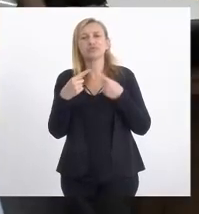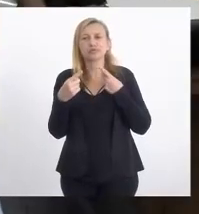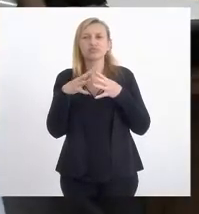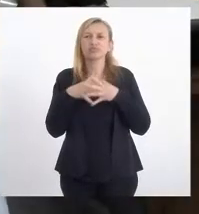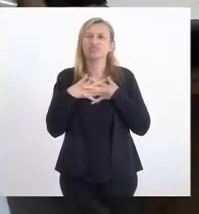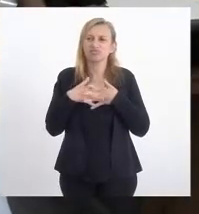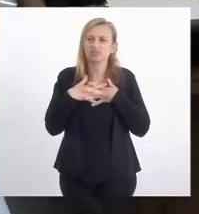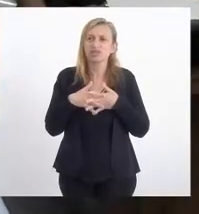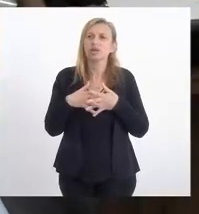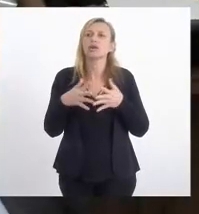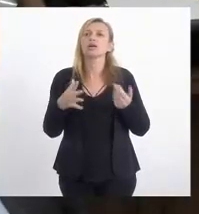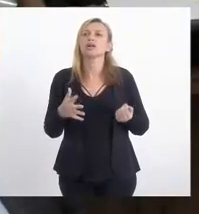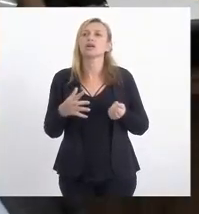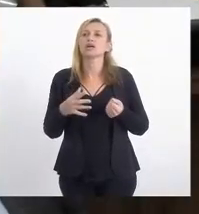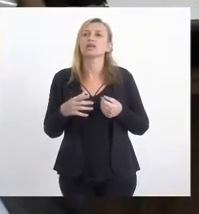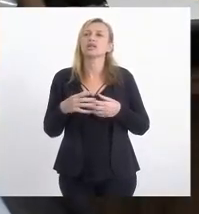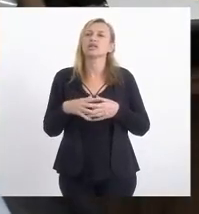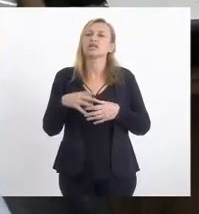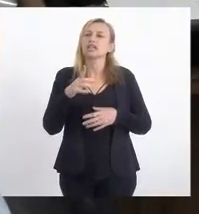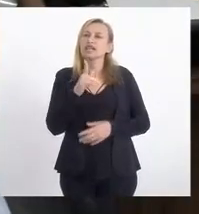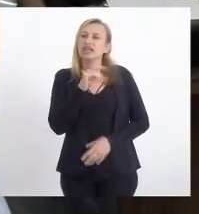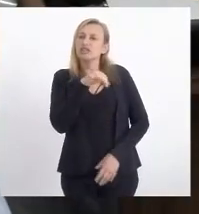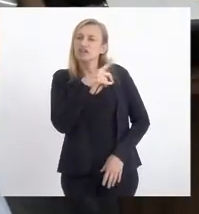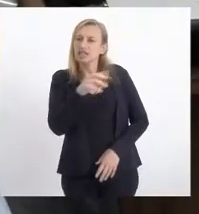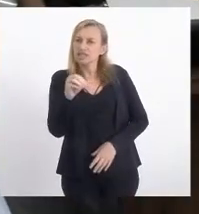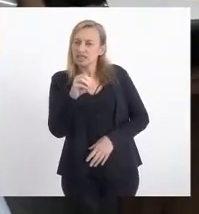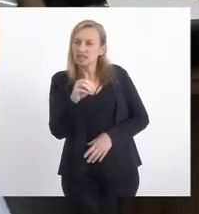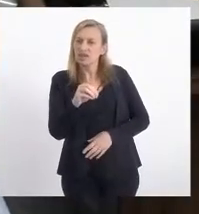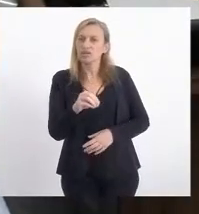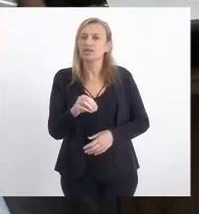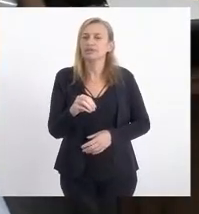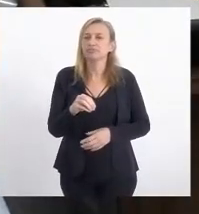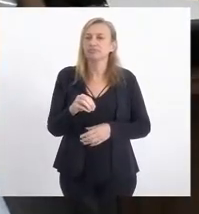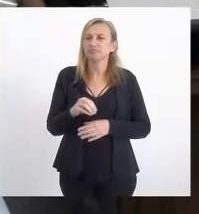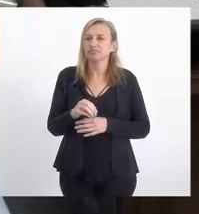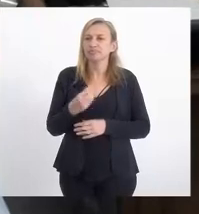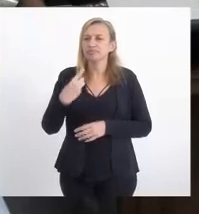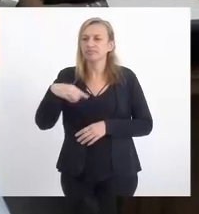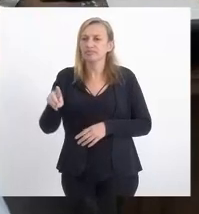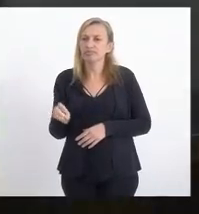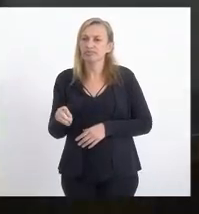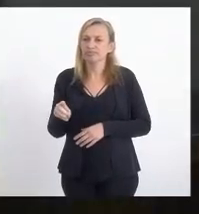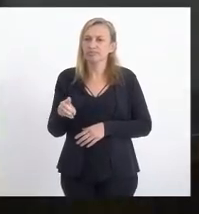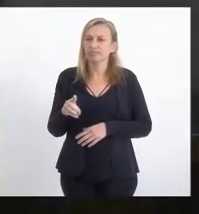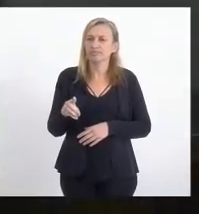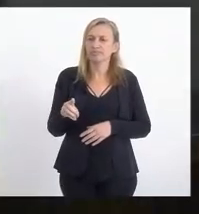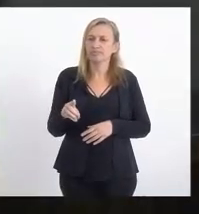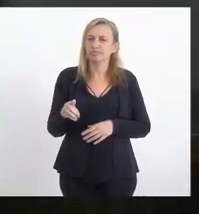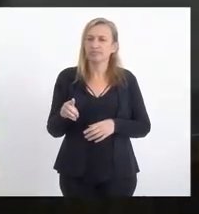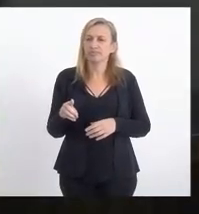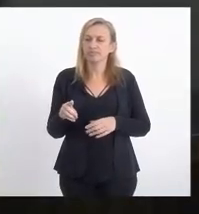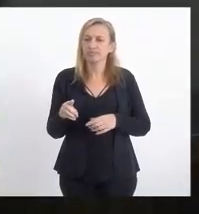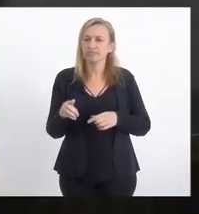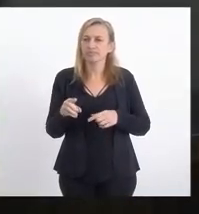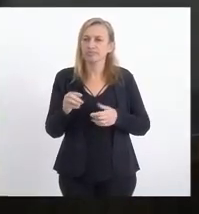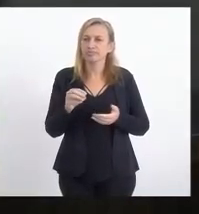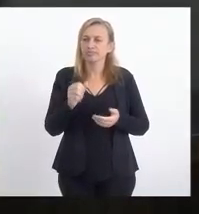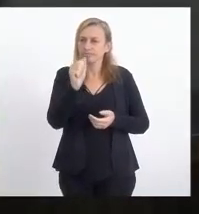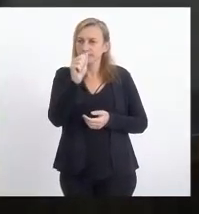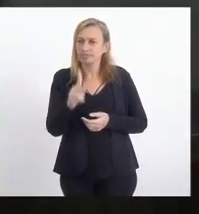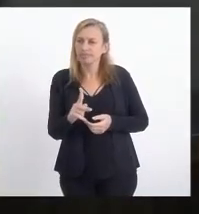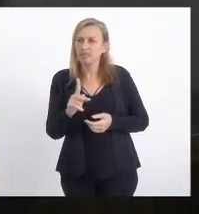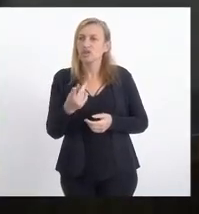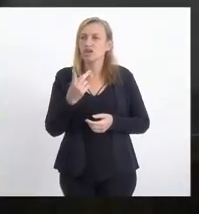de tanta confusão se aquelas notificações penduricalhos são levados quando vai para a Inatividade Se integra a